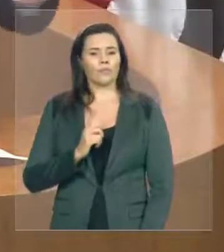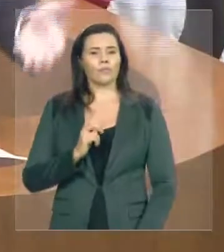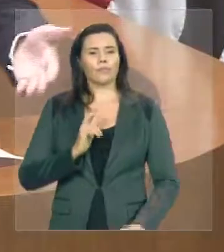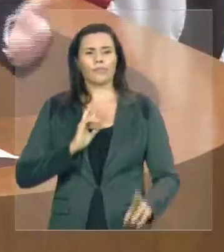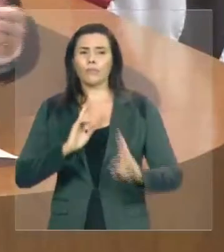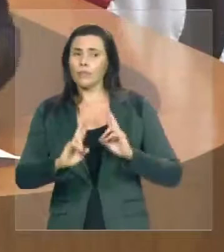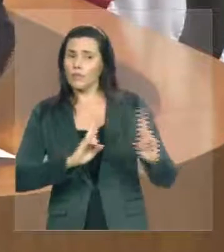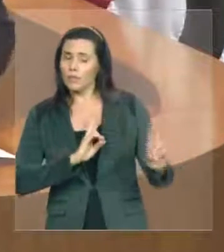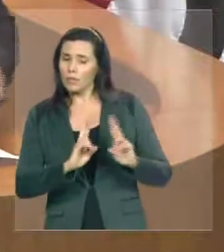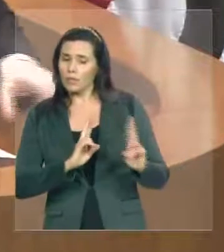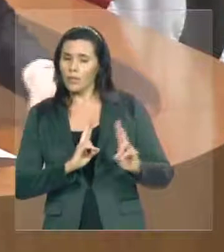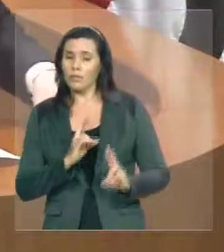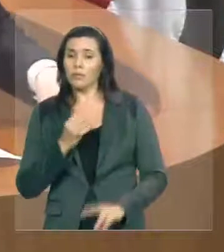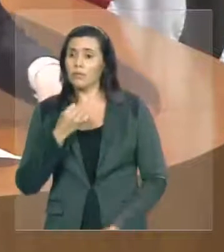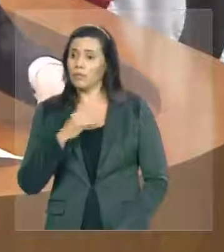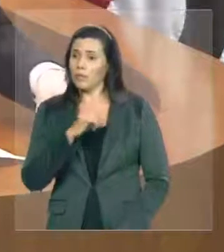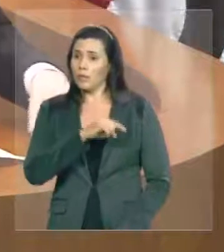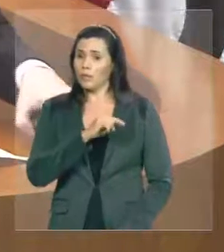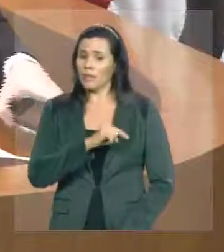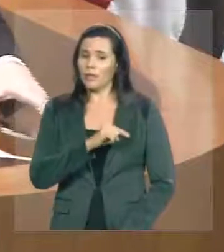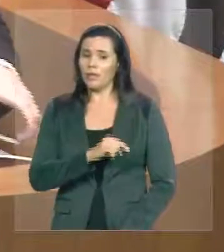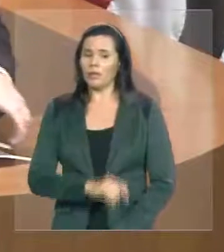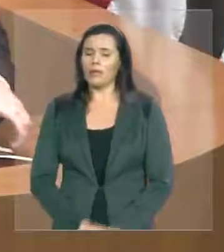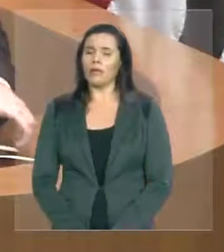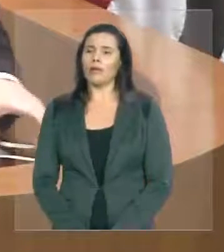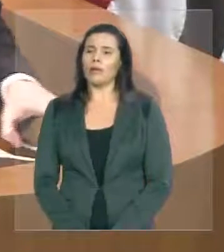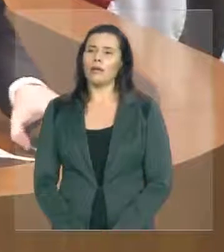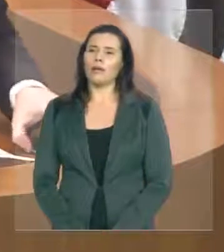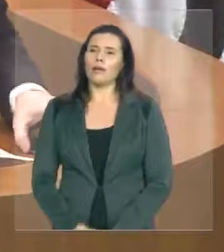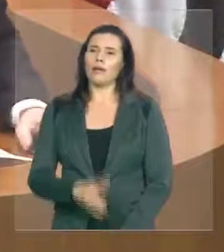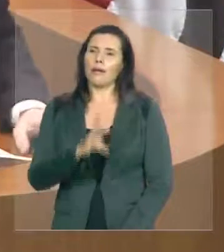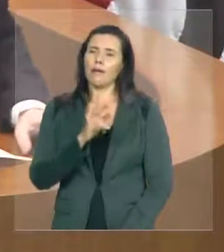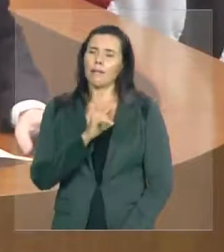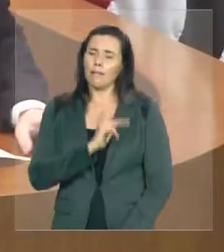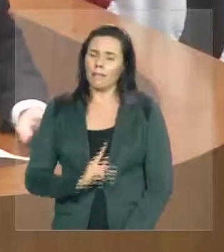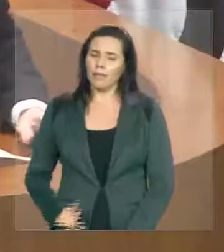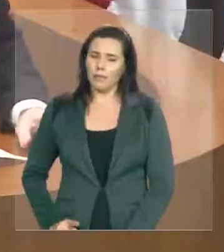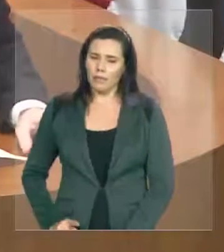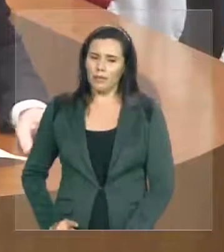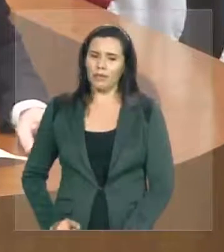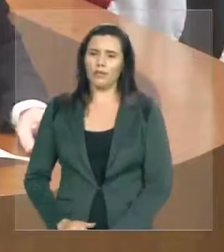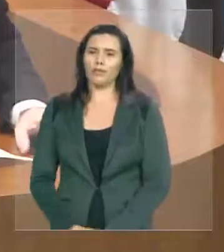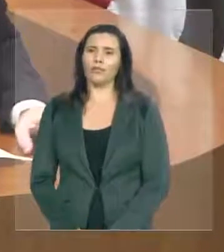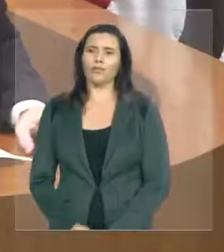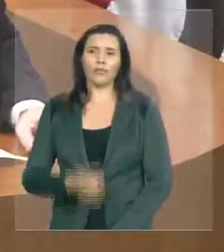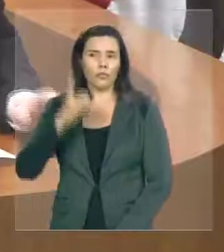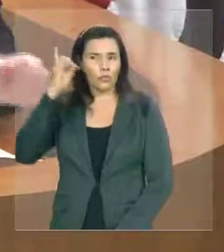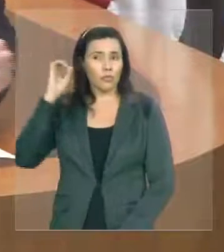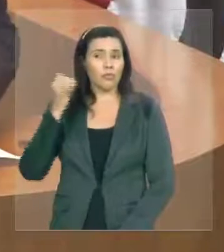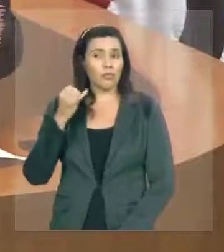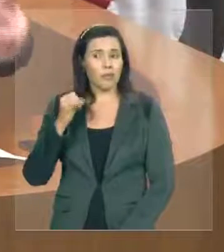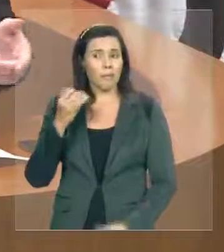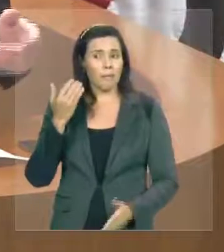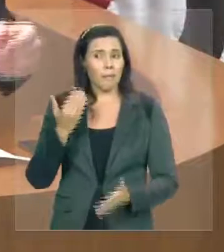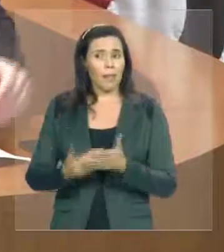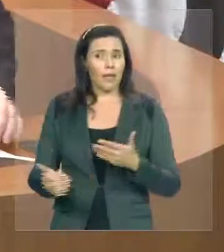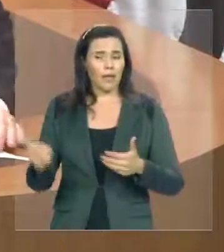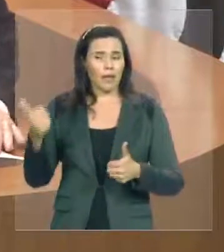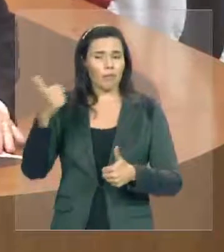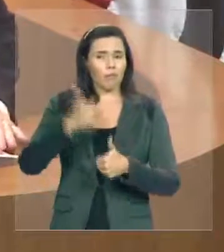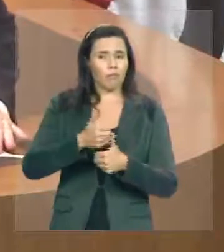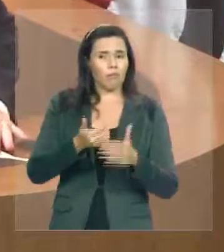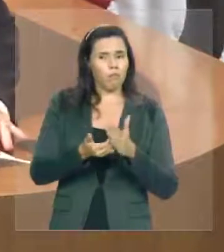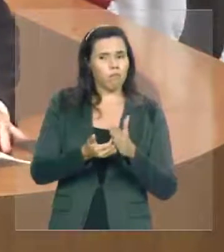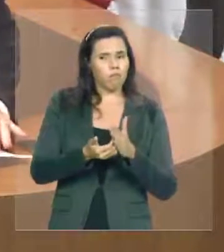caso a Presidente seja afastada, com o novo presidente Michel Temer. Mas venho a esta tribuna, principalmente hoje,